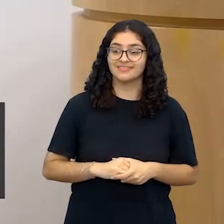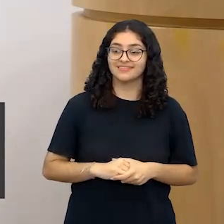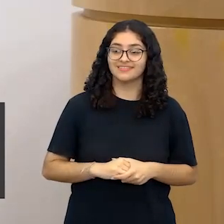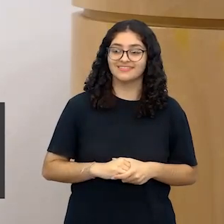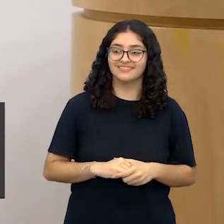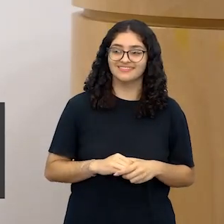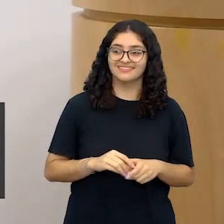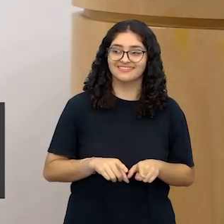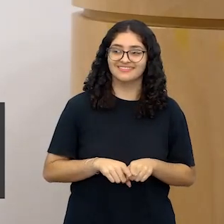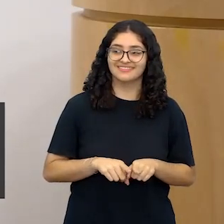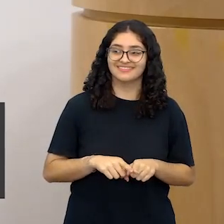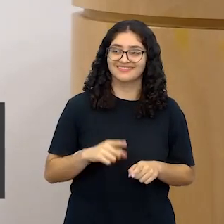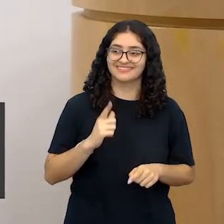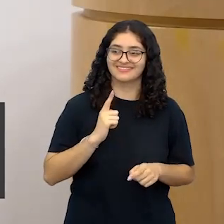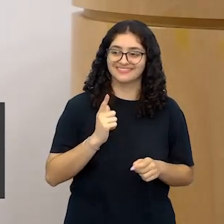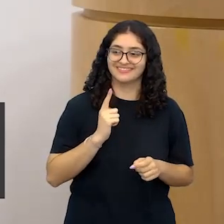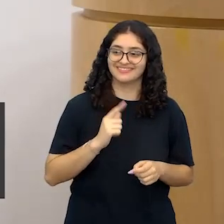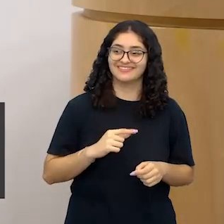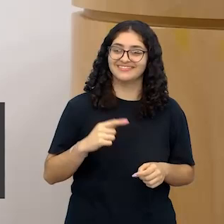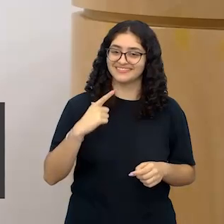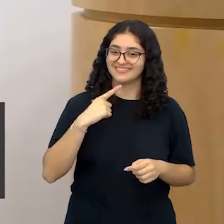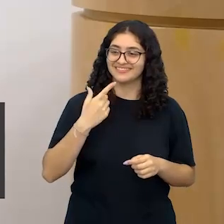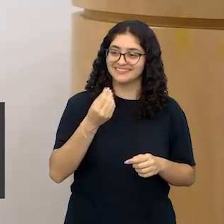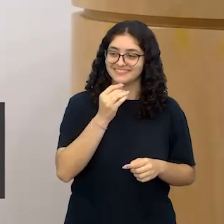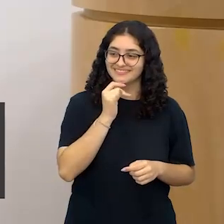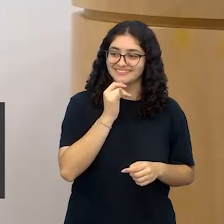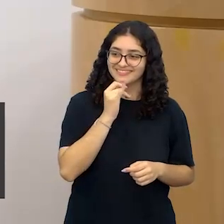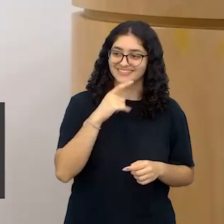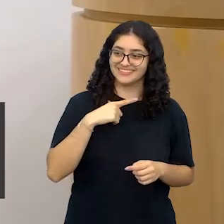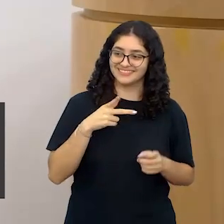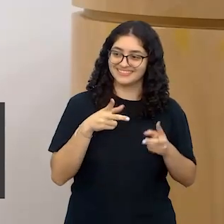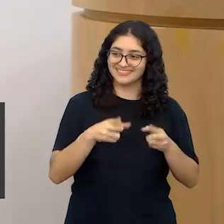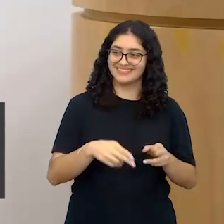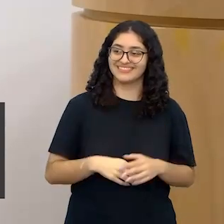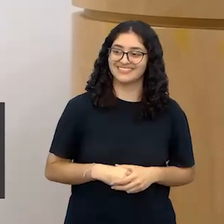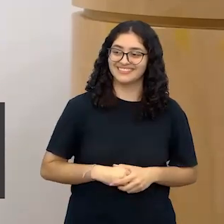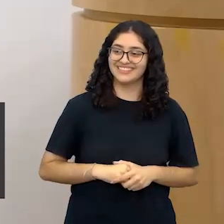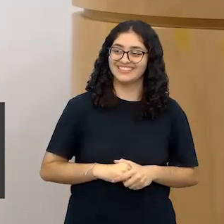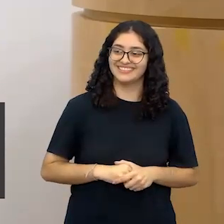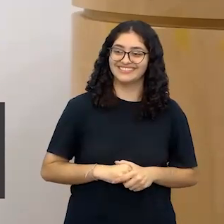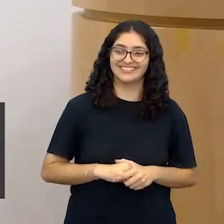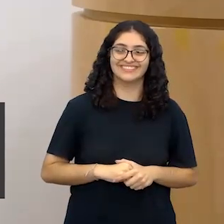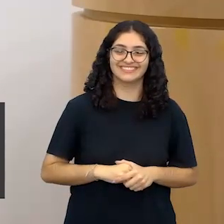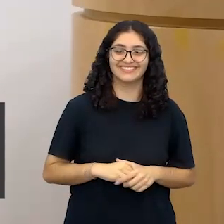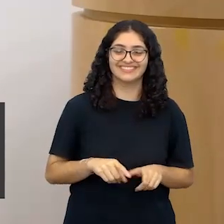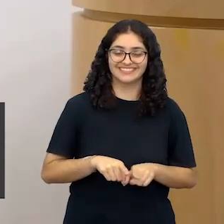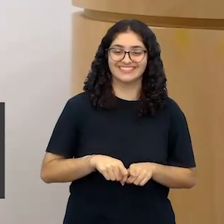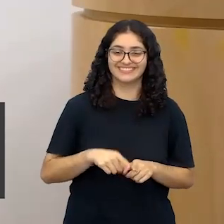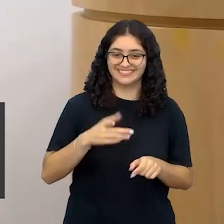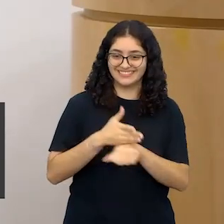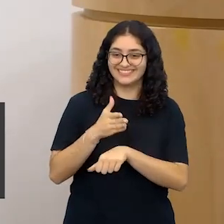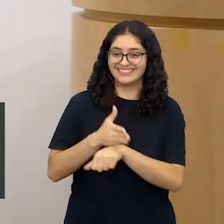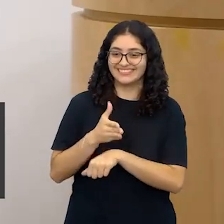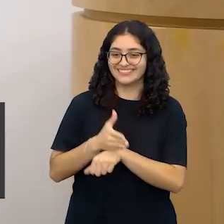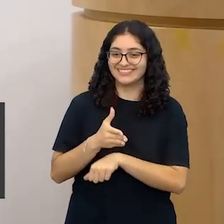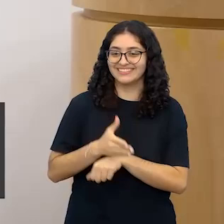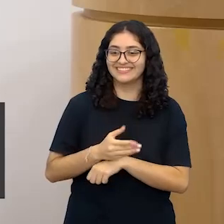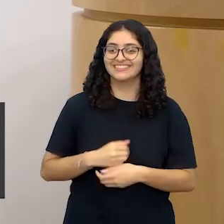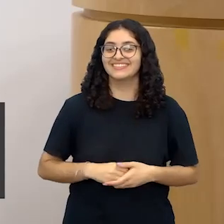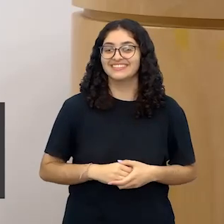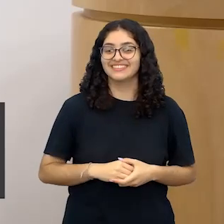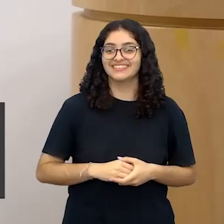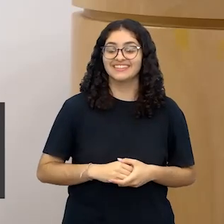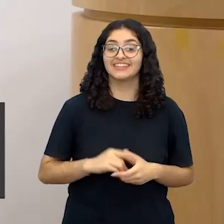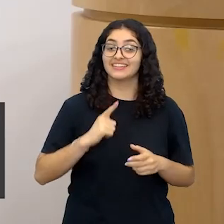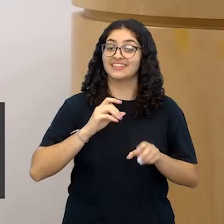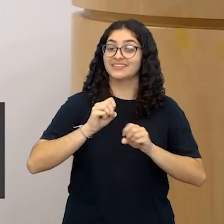qual traria condições mais iguais para que todos consigam participar aí